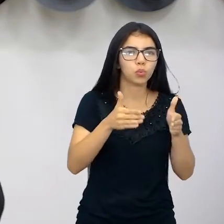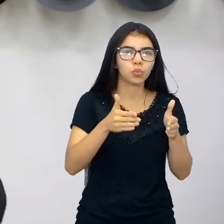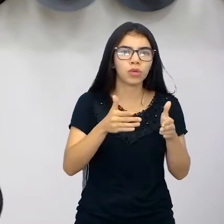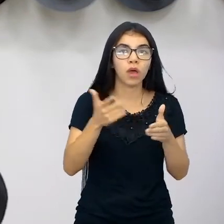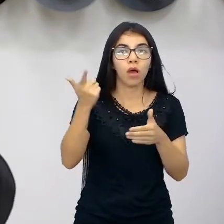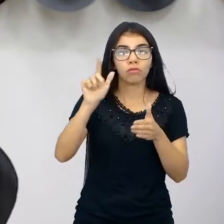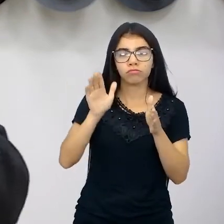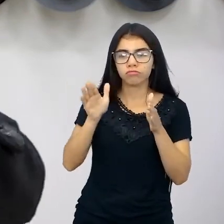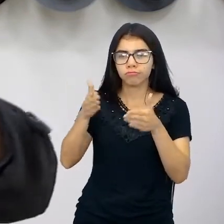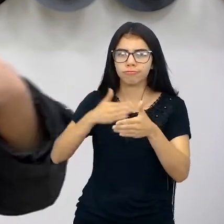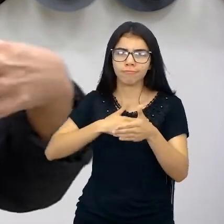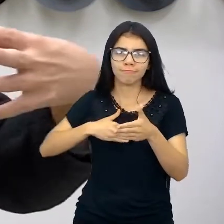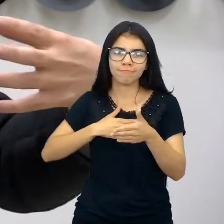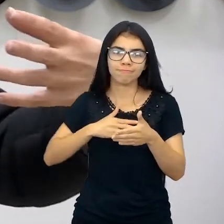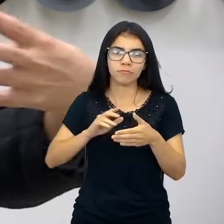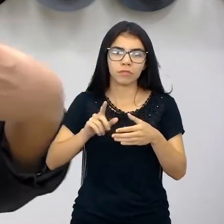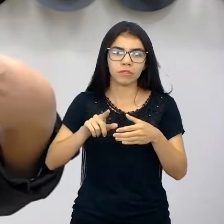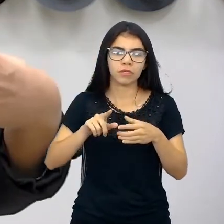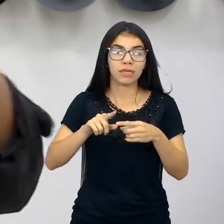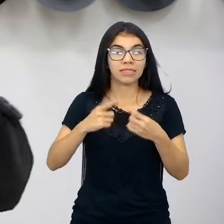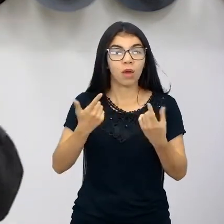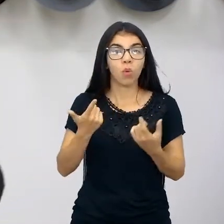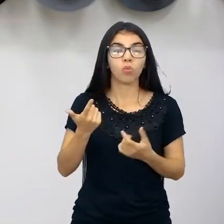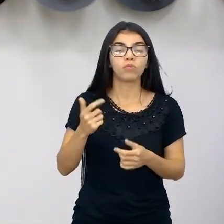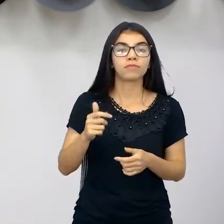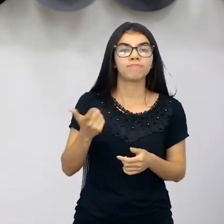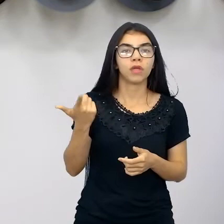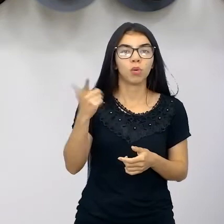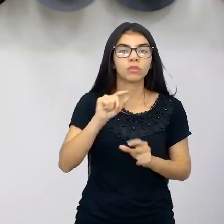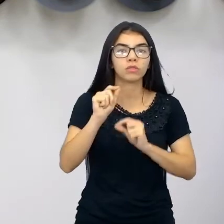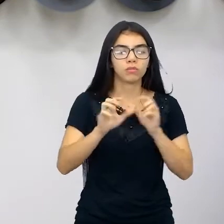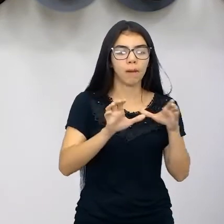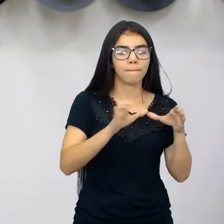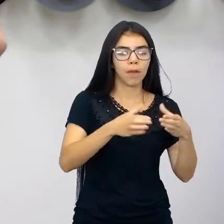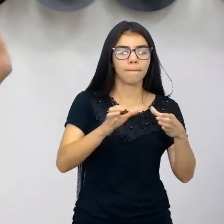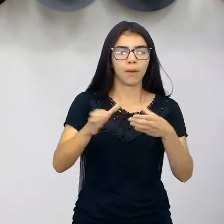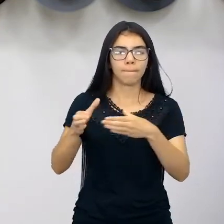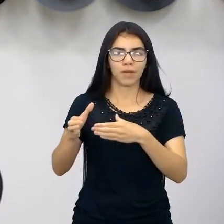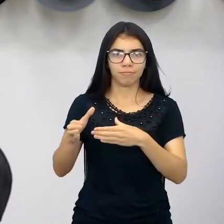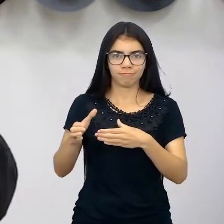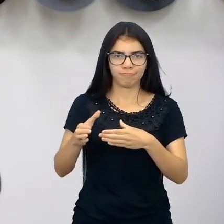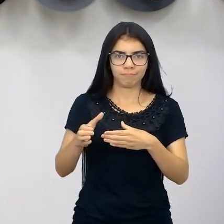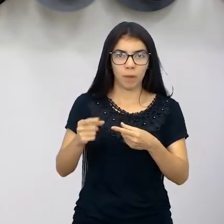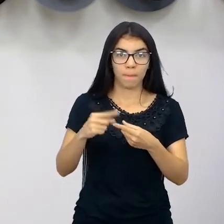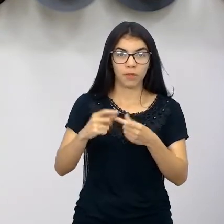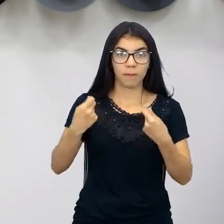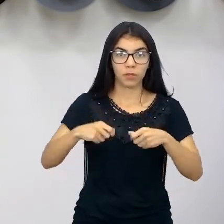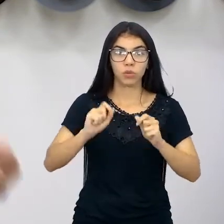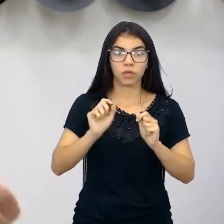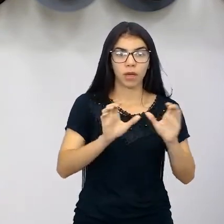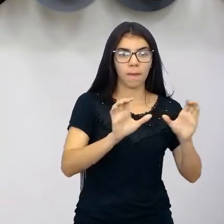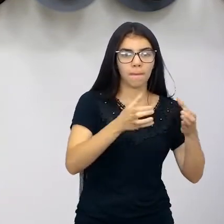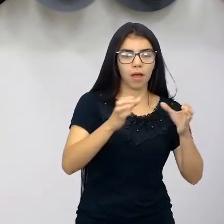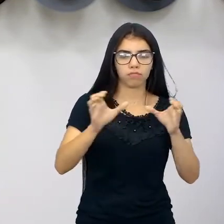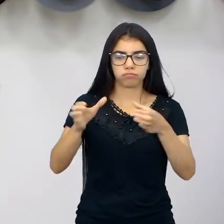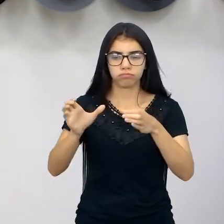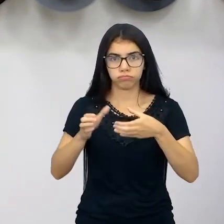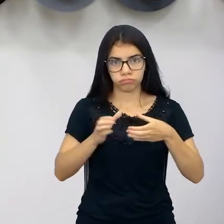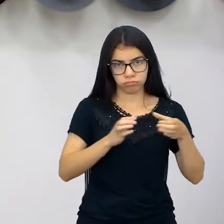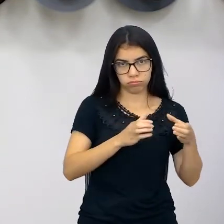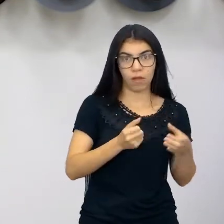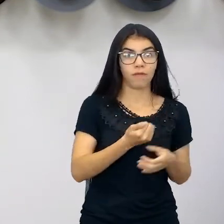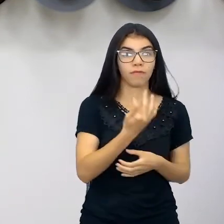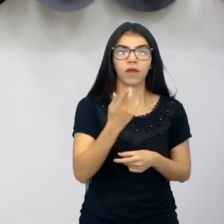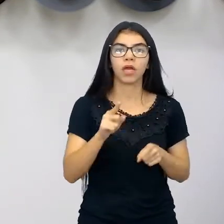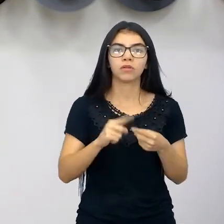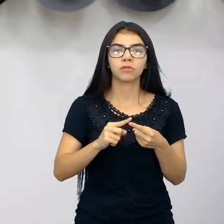não foi possível fazer um único grupo. Foram grupos, ela teve que fazer vários grupos e depois eles vão apresentar um para o outro, cada um de acordo